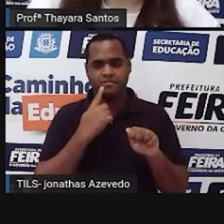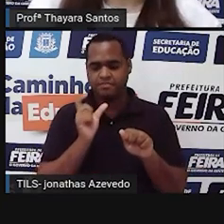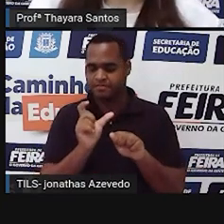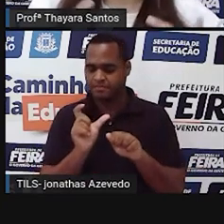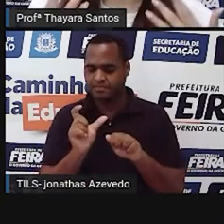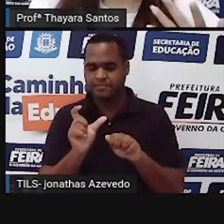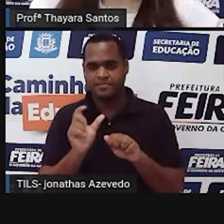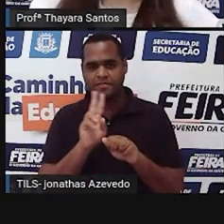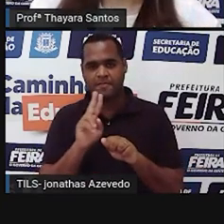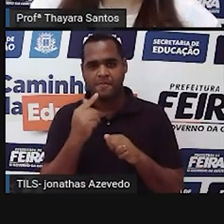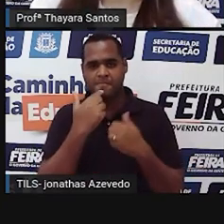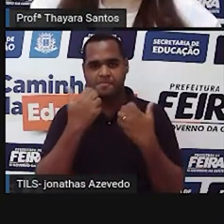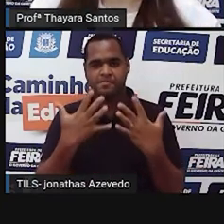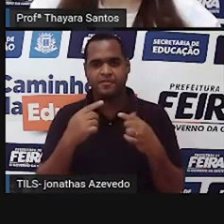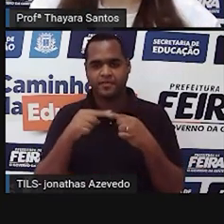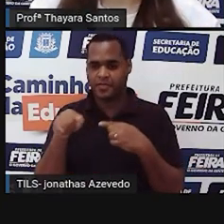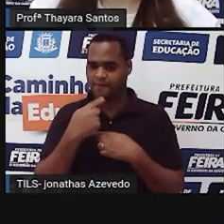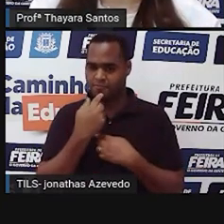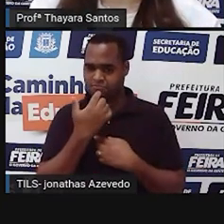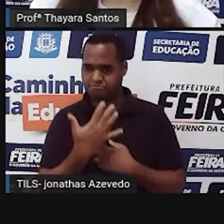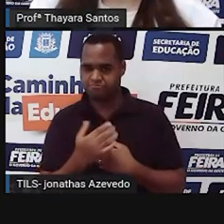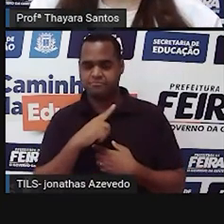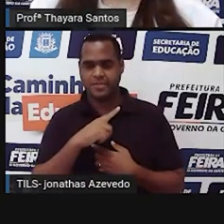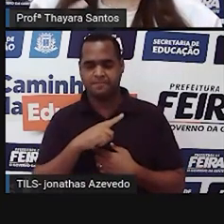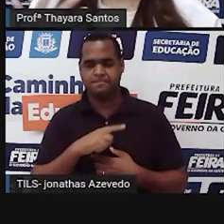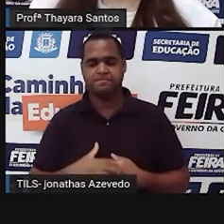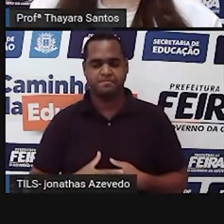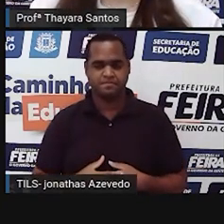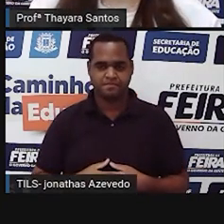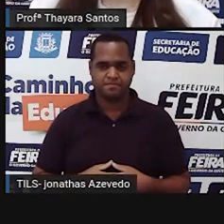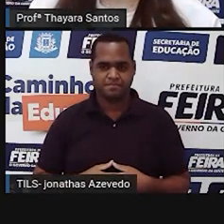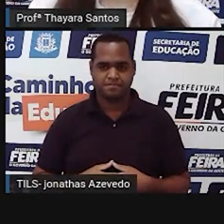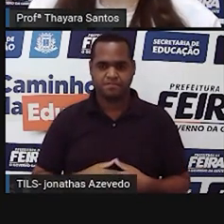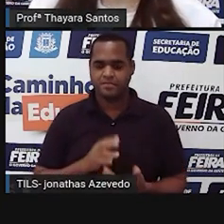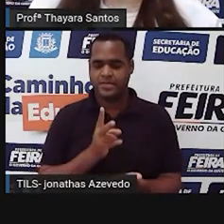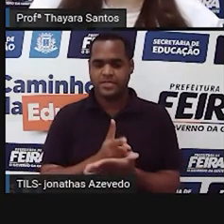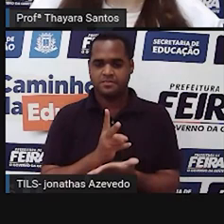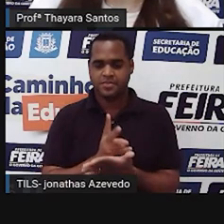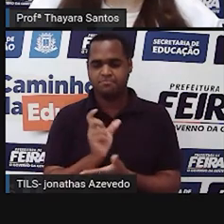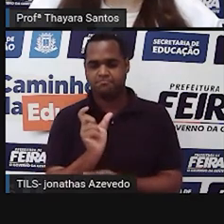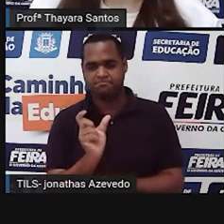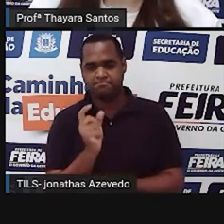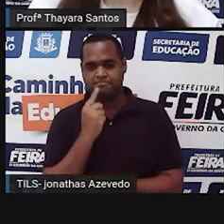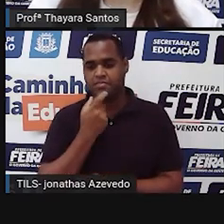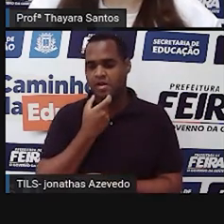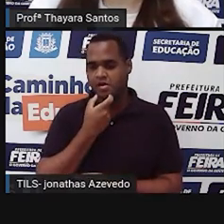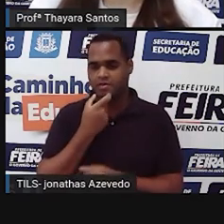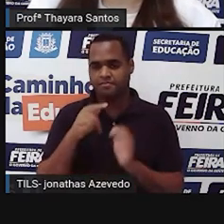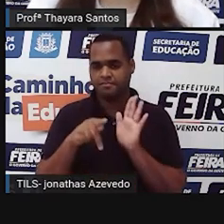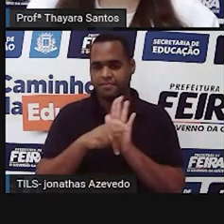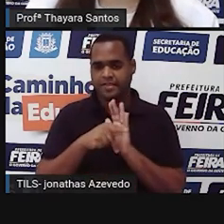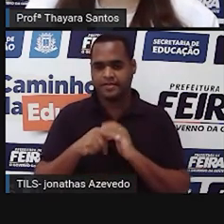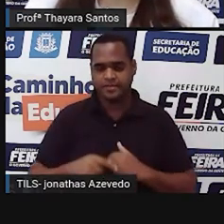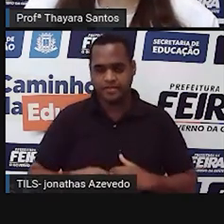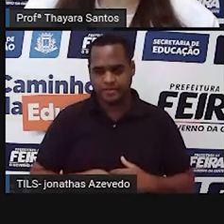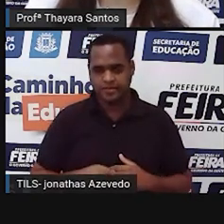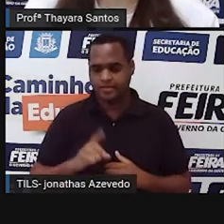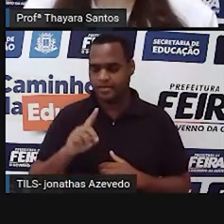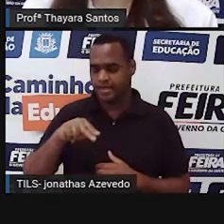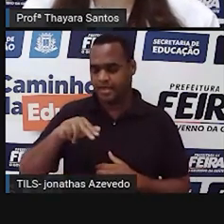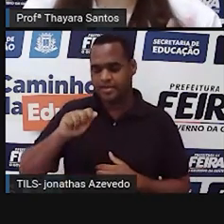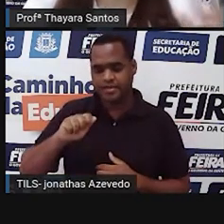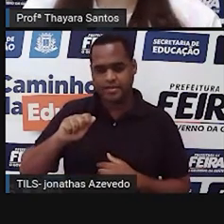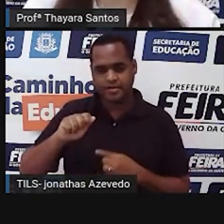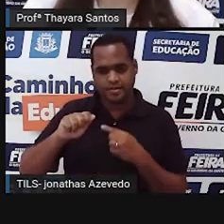desoxirribonucleico. Como a gente já falou em outras aulas, né? Sempre esses termos acabam vindo do inglês, por isso que fica DNA, porque